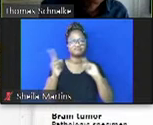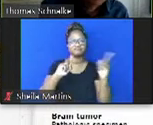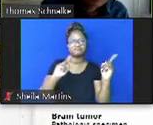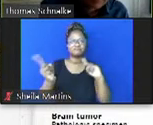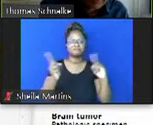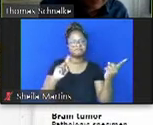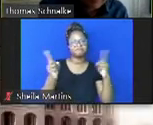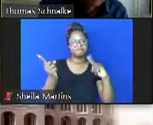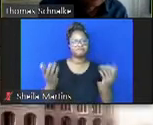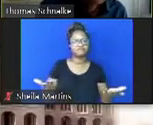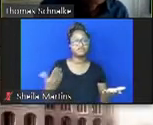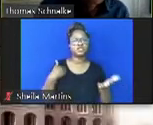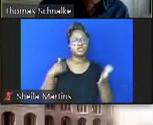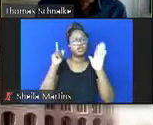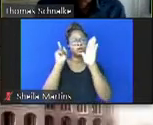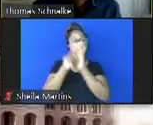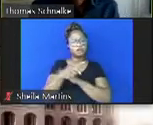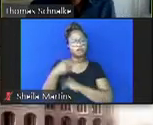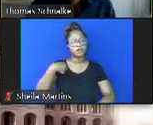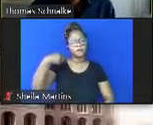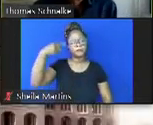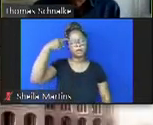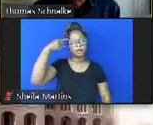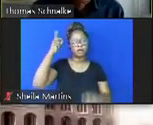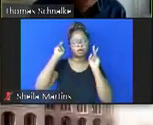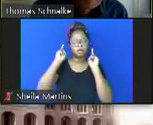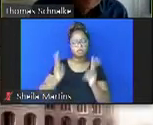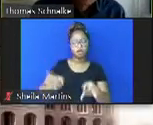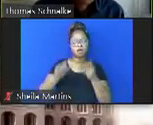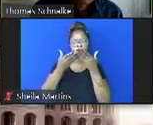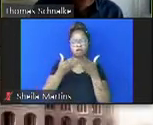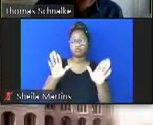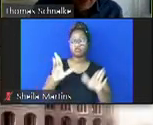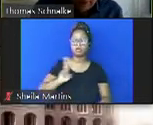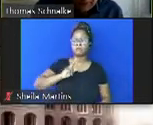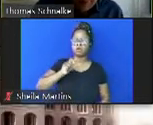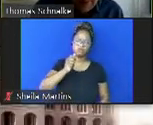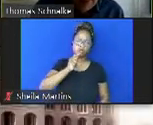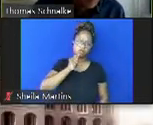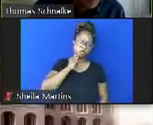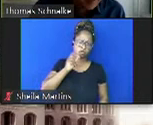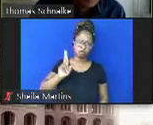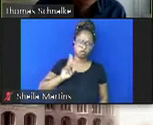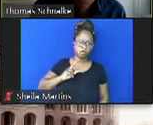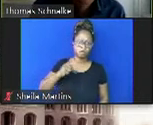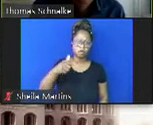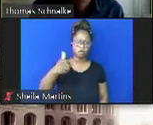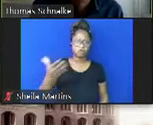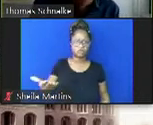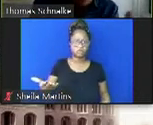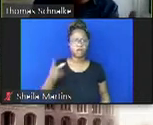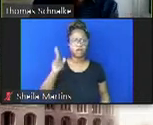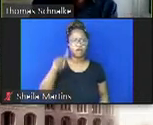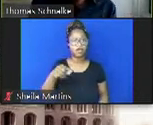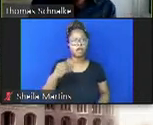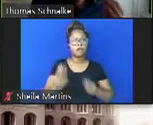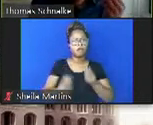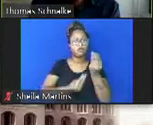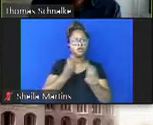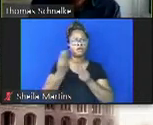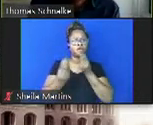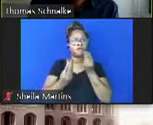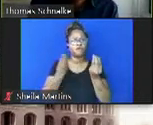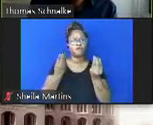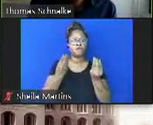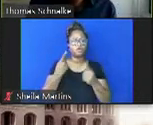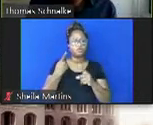E a pergunta que permanece aberta é como que um